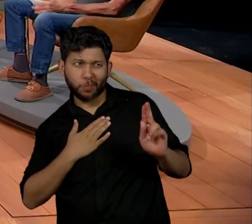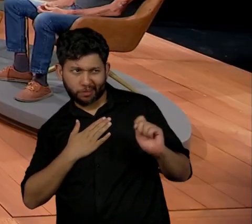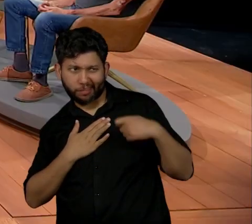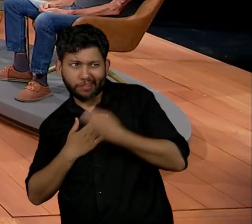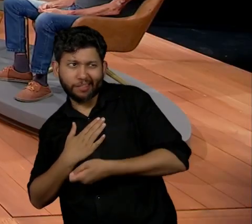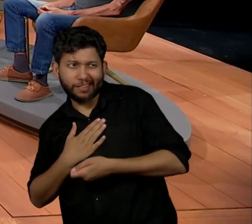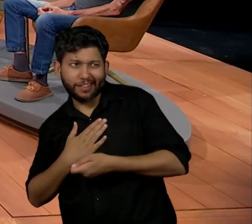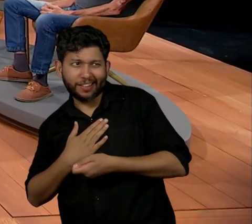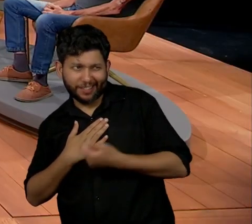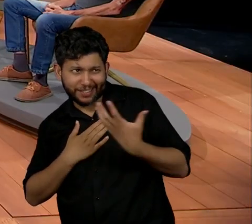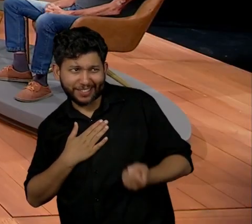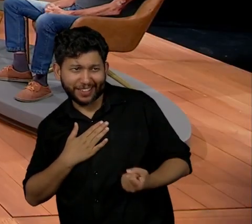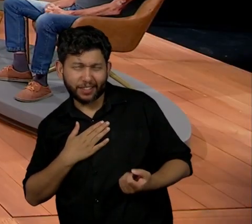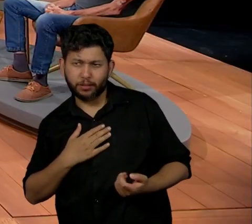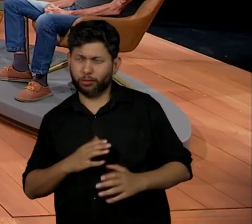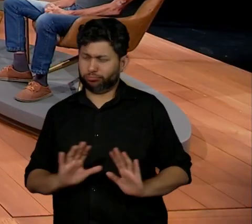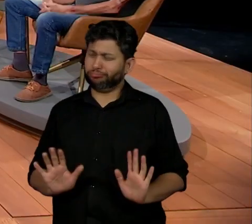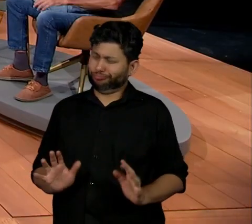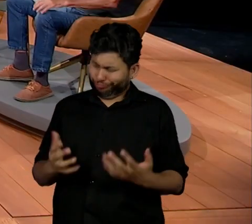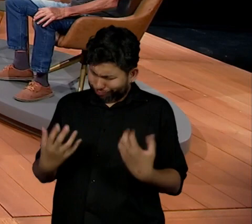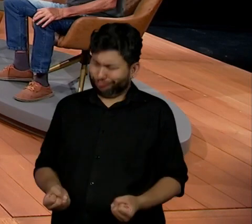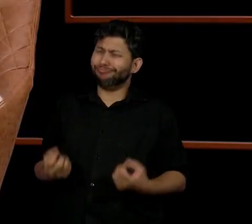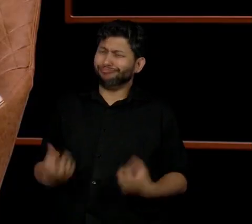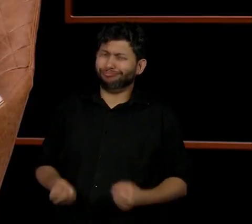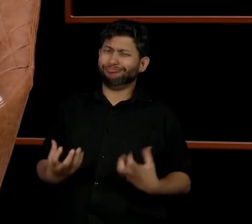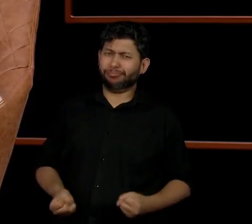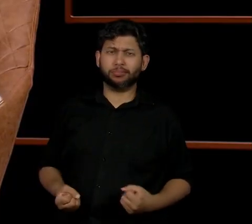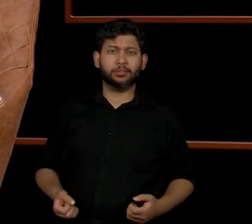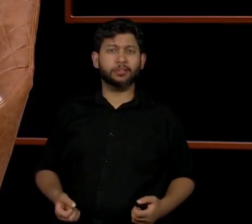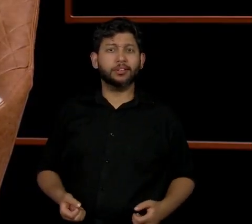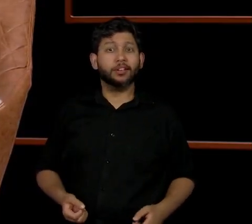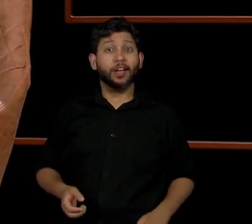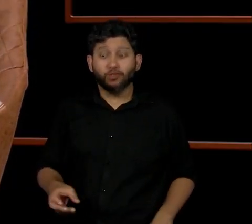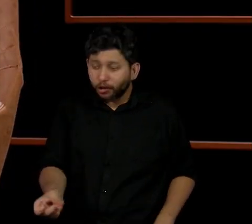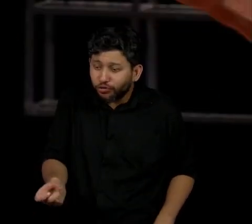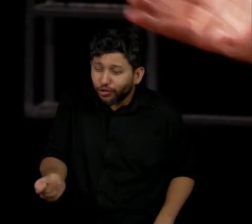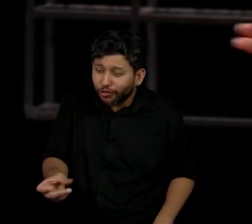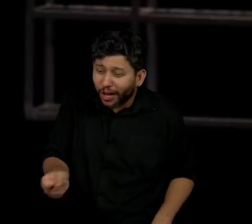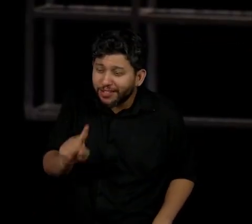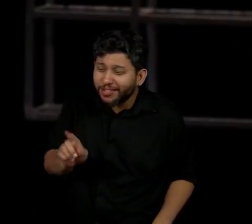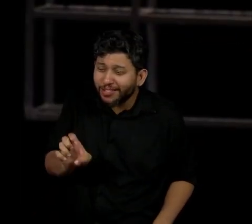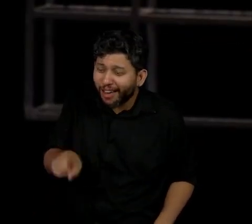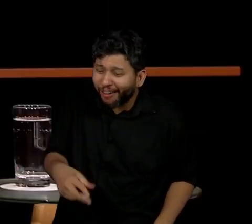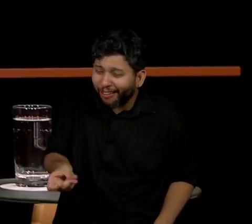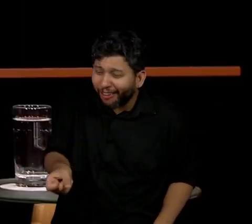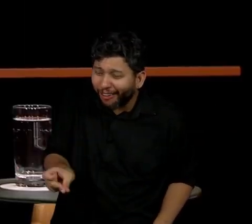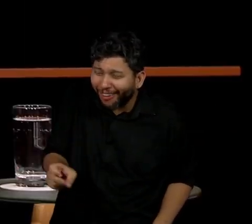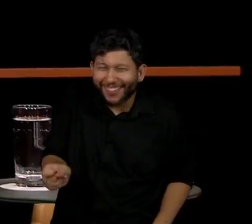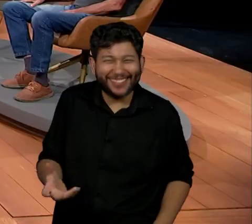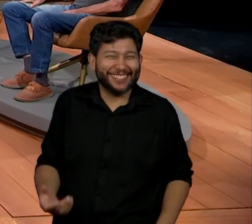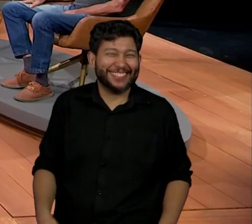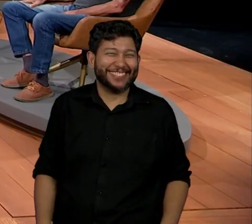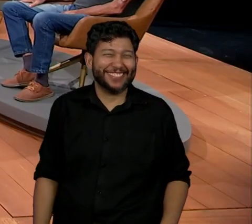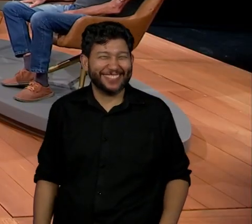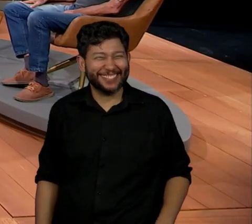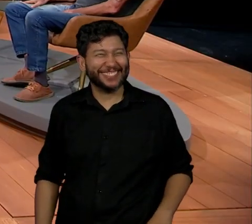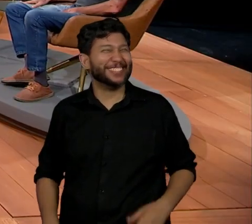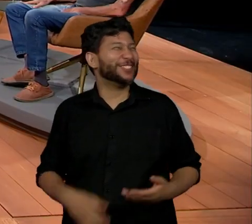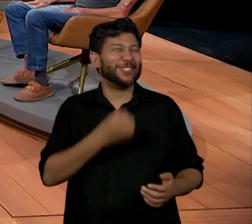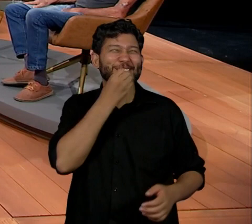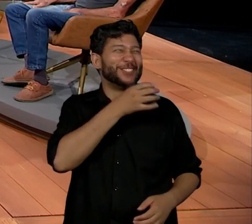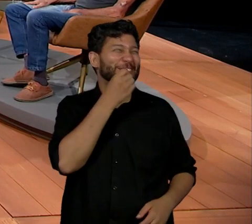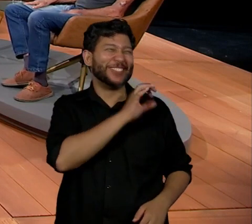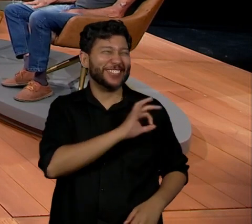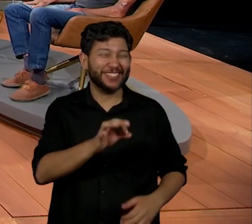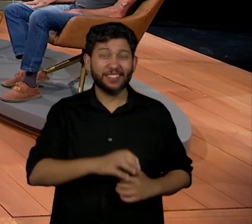nome num cachorro? Eu falei: de jeito nenhum. Zé, vamos embora. O cachorro dele chamava Zé Geraldo. Muito bom. Então, Ele esqueceu